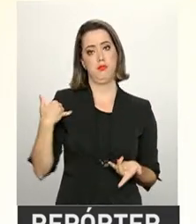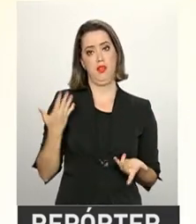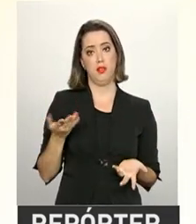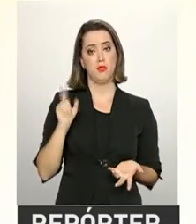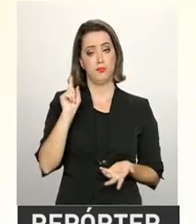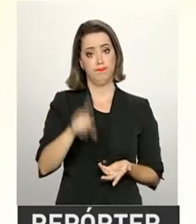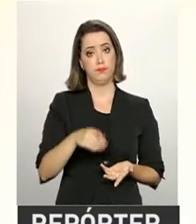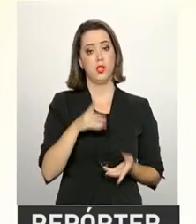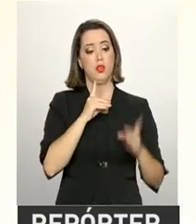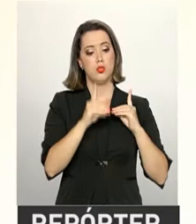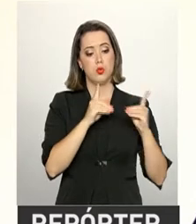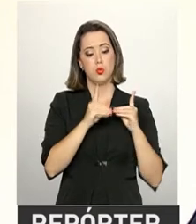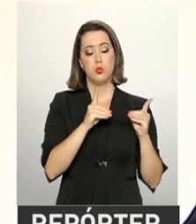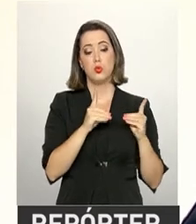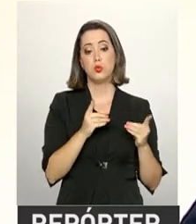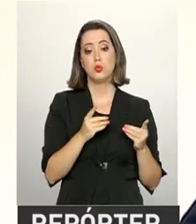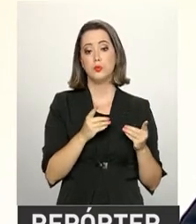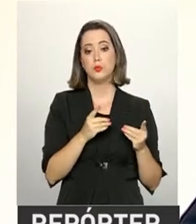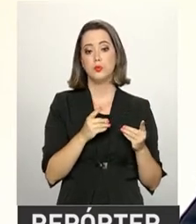é discutir